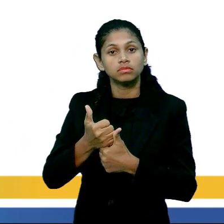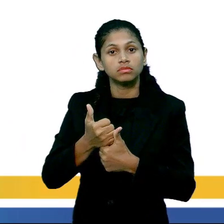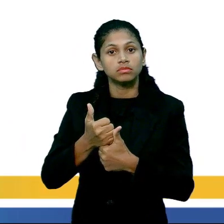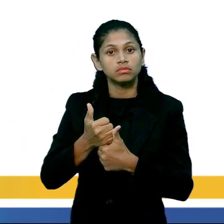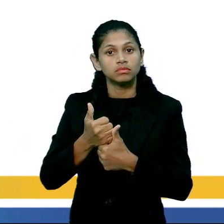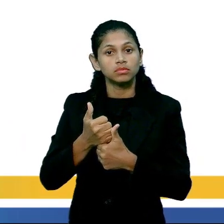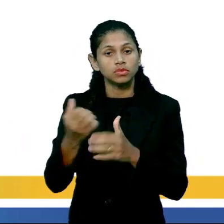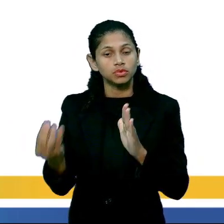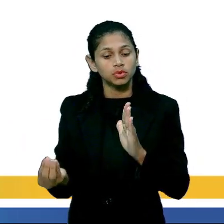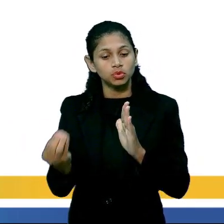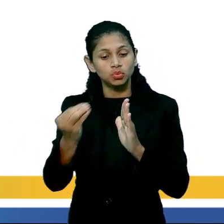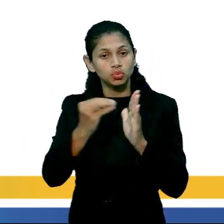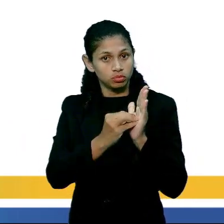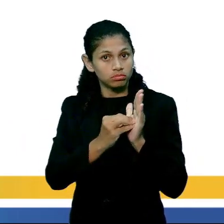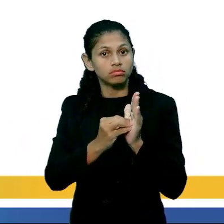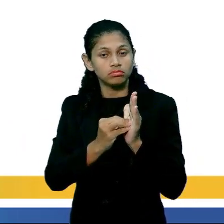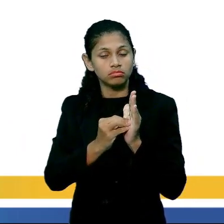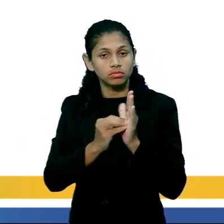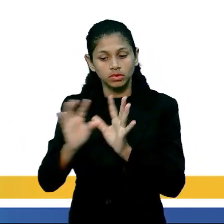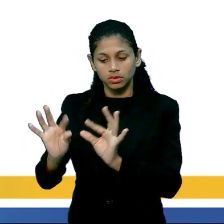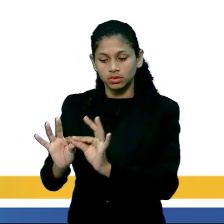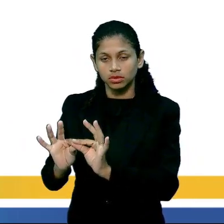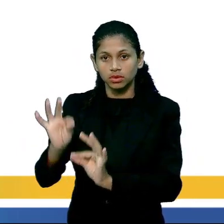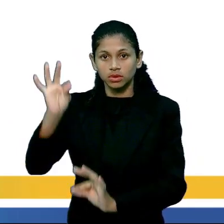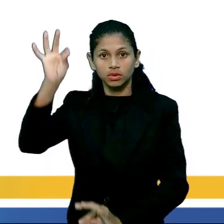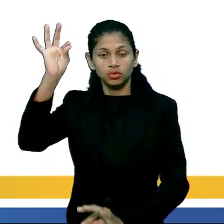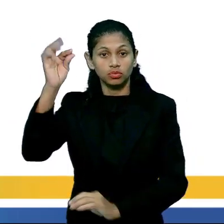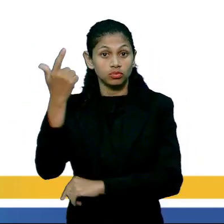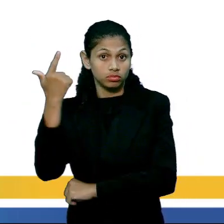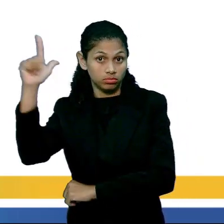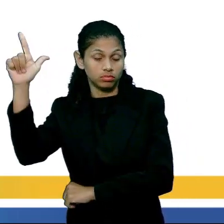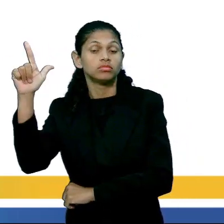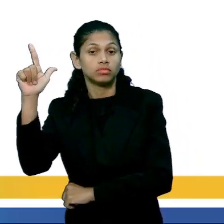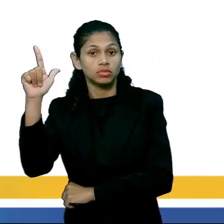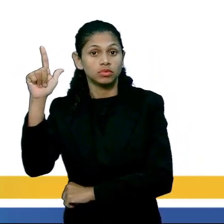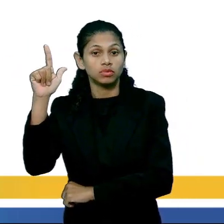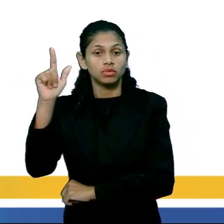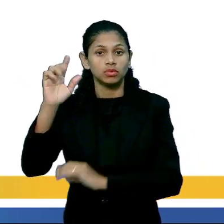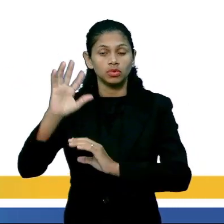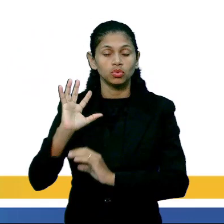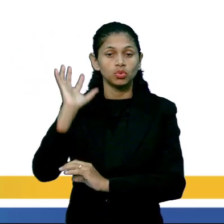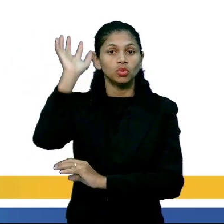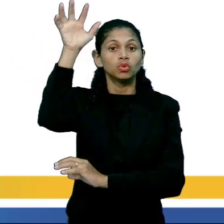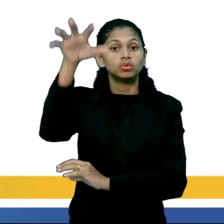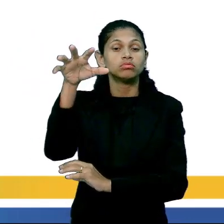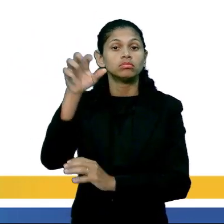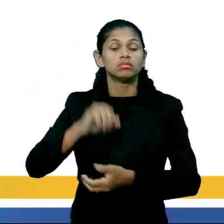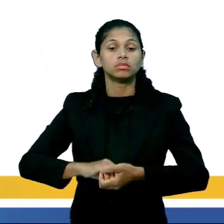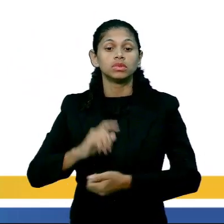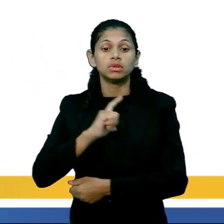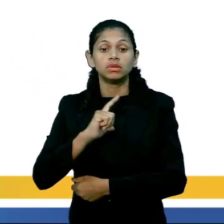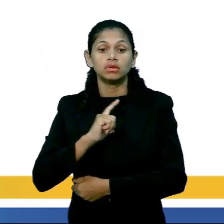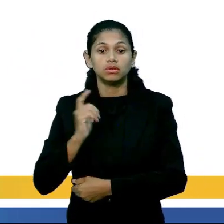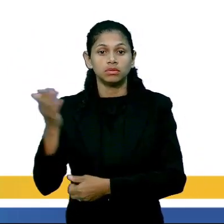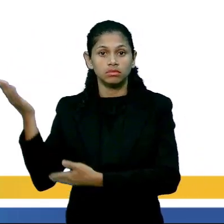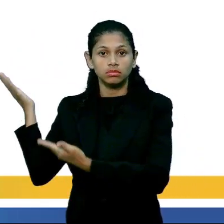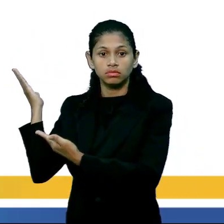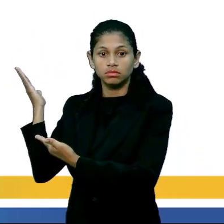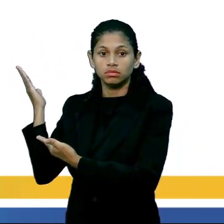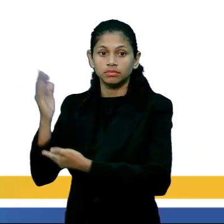e acrescentando a altura do outro jogador temos que Olha